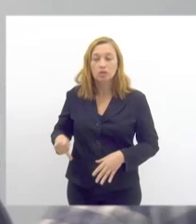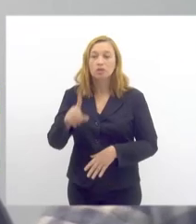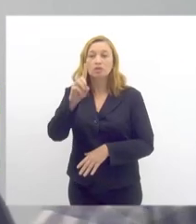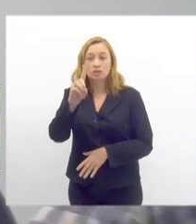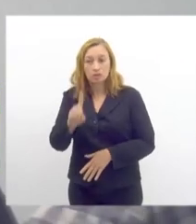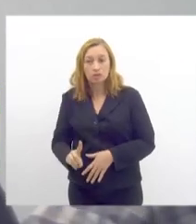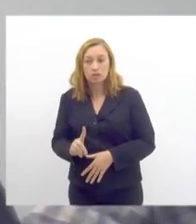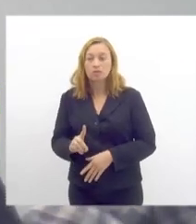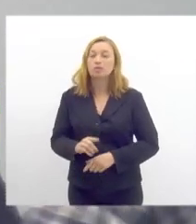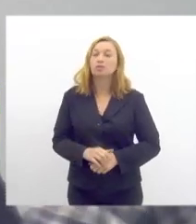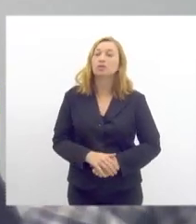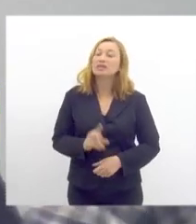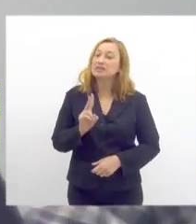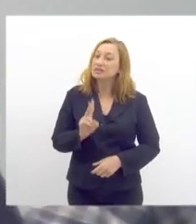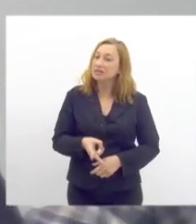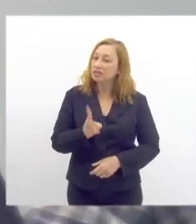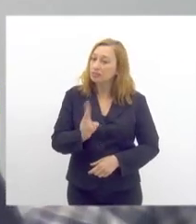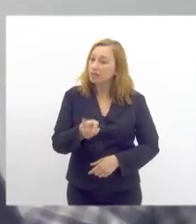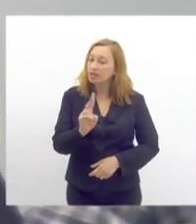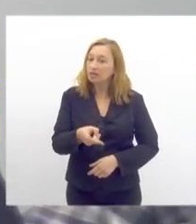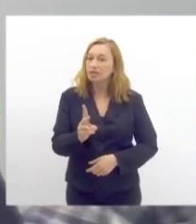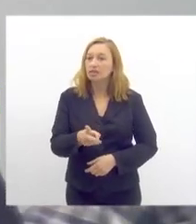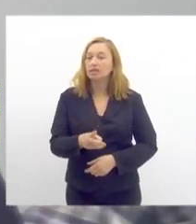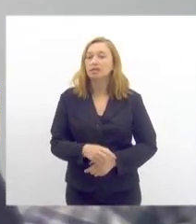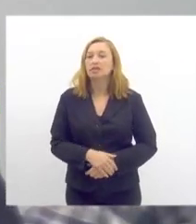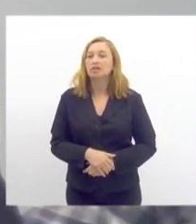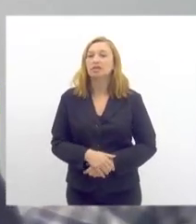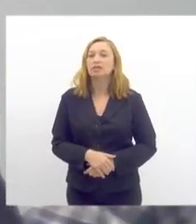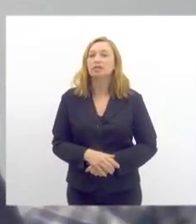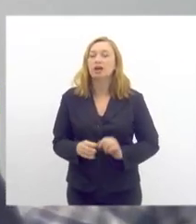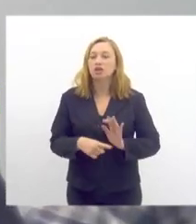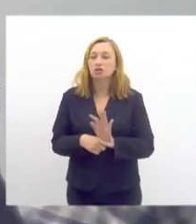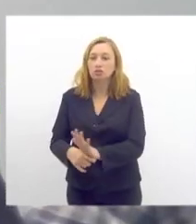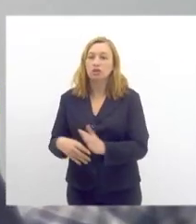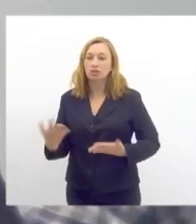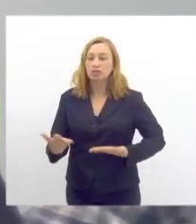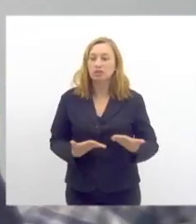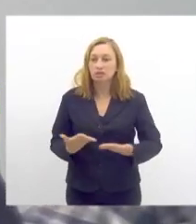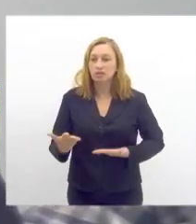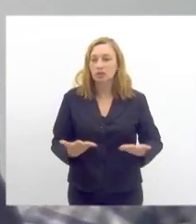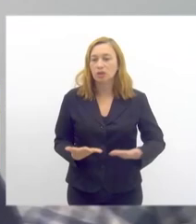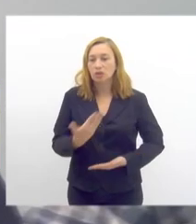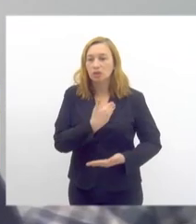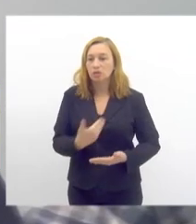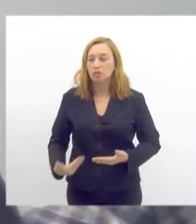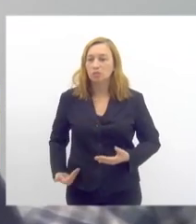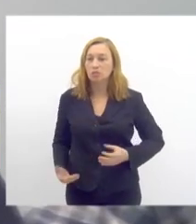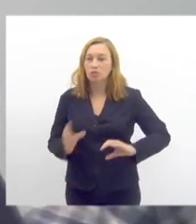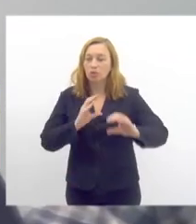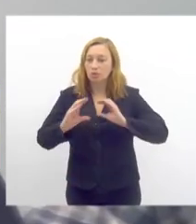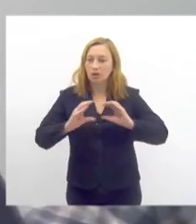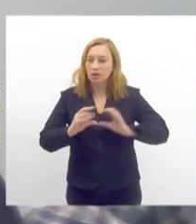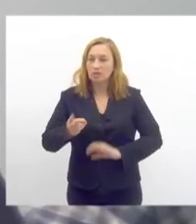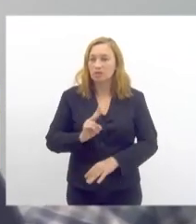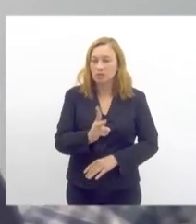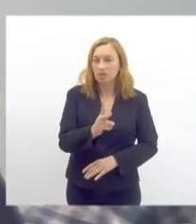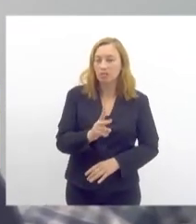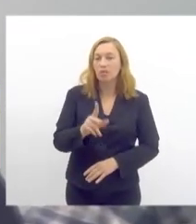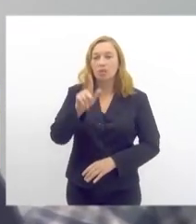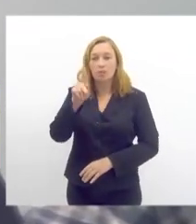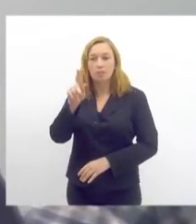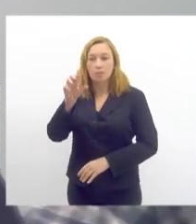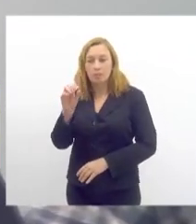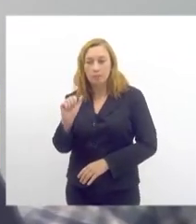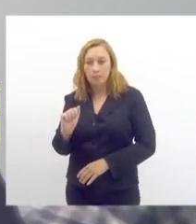diretoria, foi sempre atender os anseios do servidor, canal aberto. O Pablo, como eu falei, o presidente,